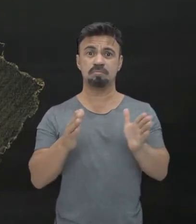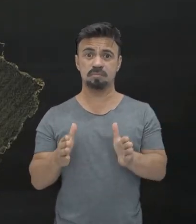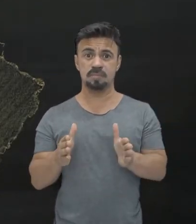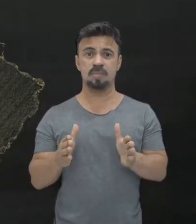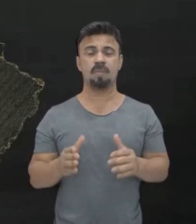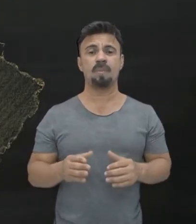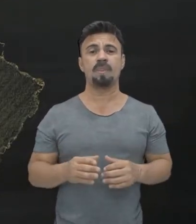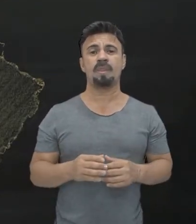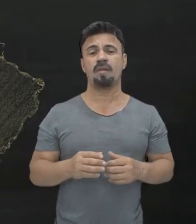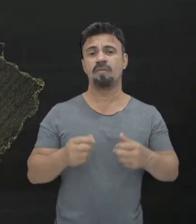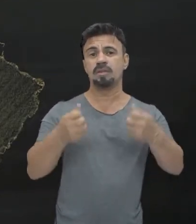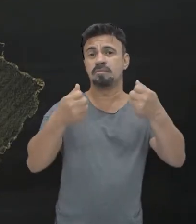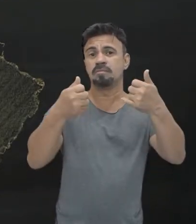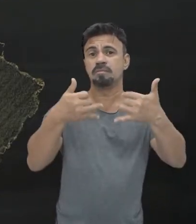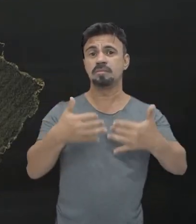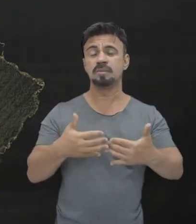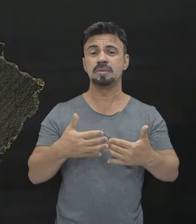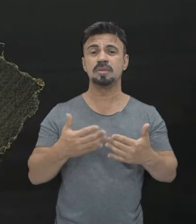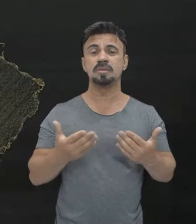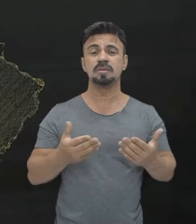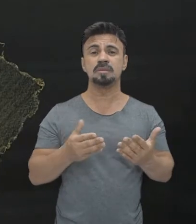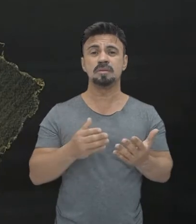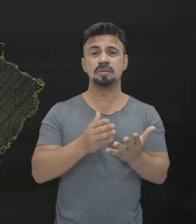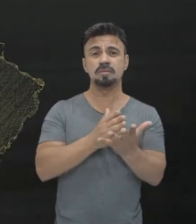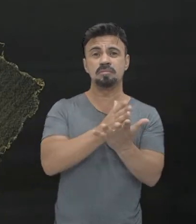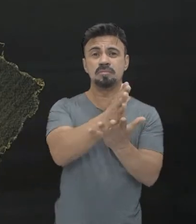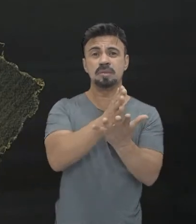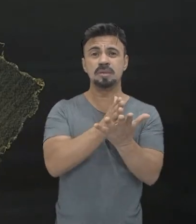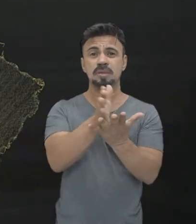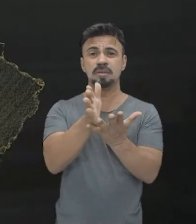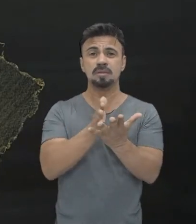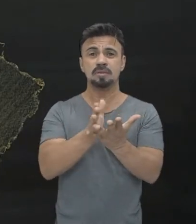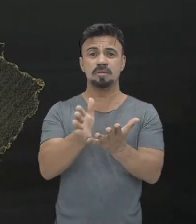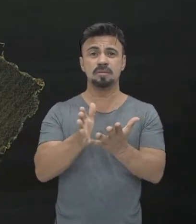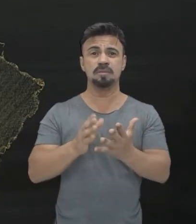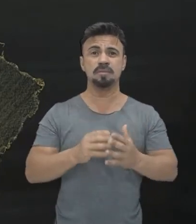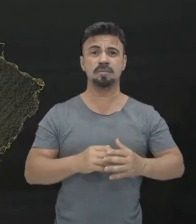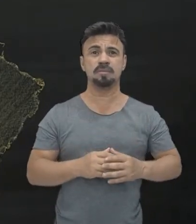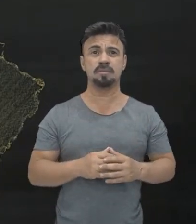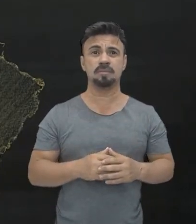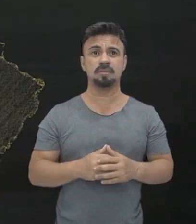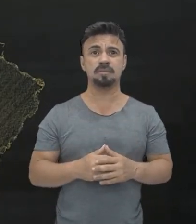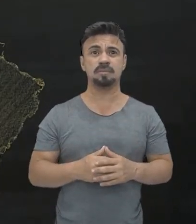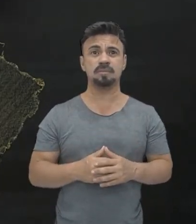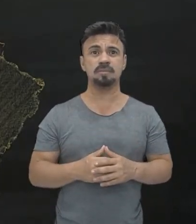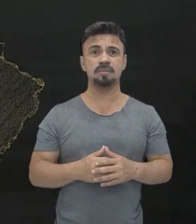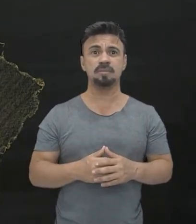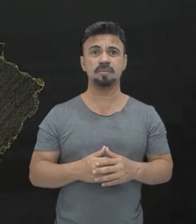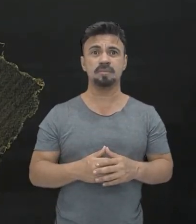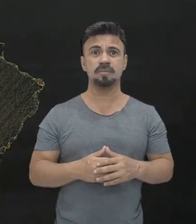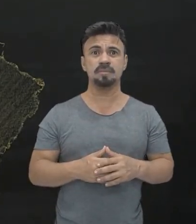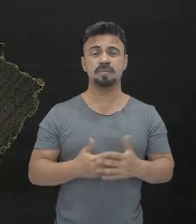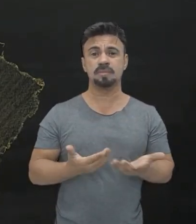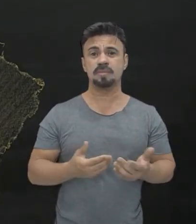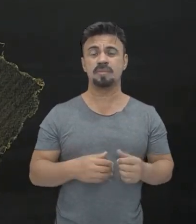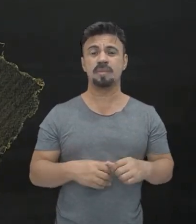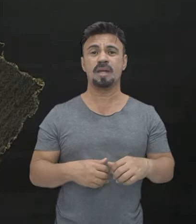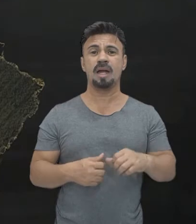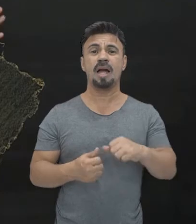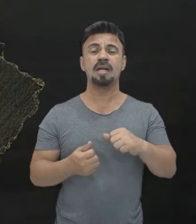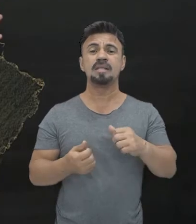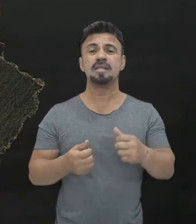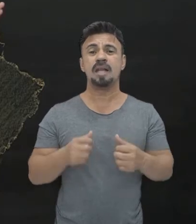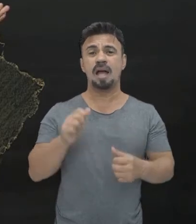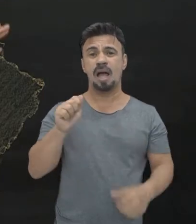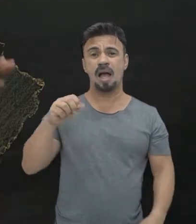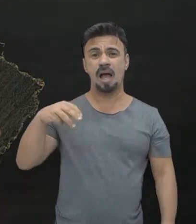falo dessa divisão aqui, em que eu divido em América anglo-saxônica e América latina,